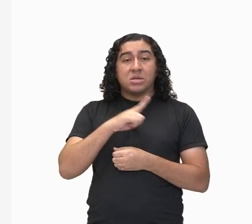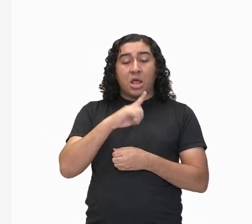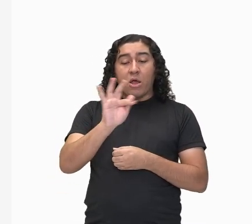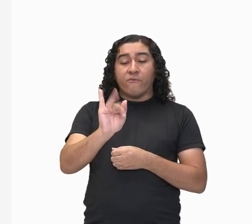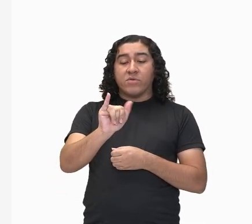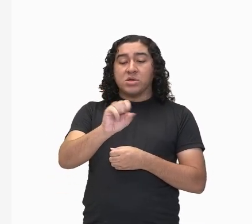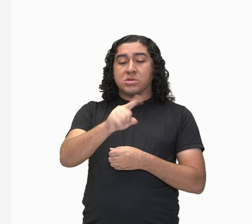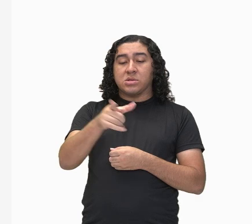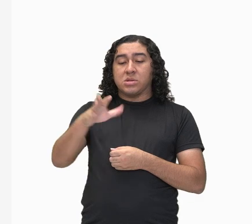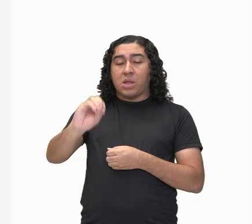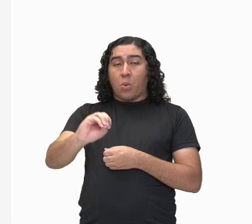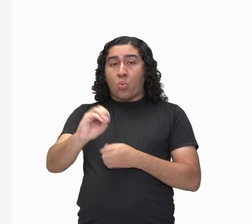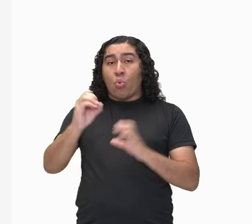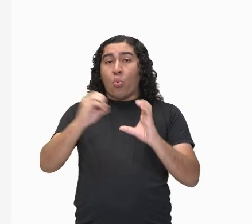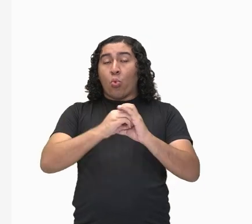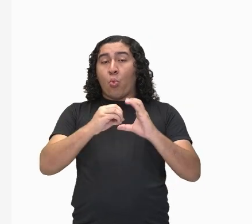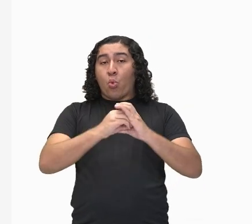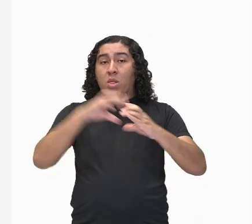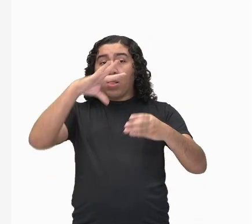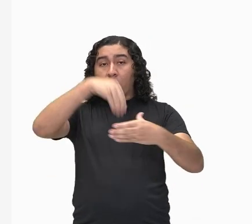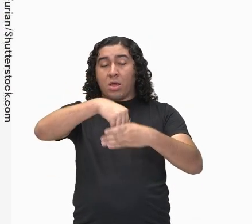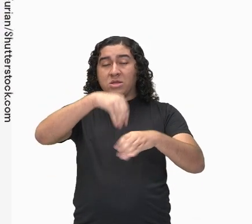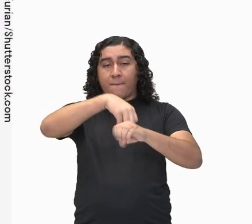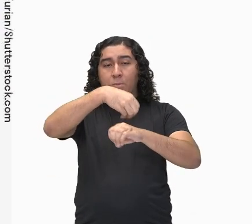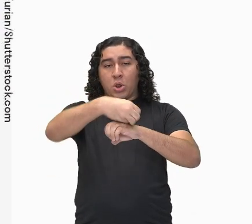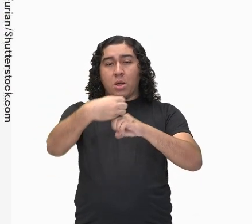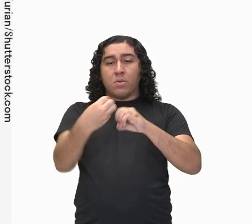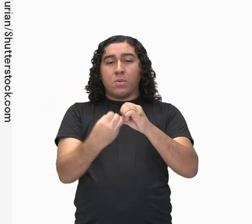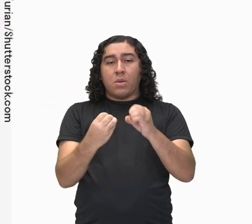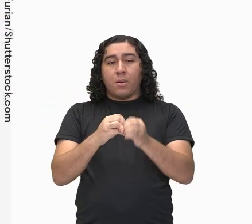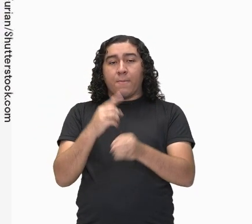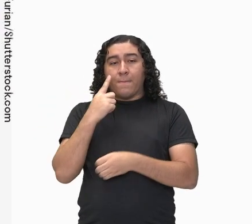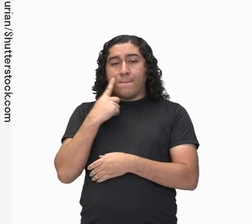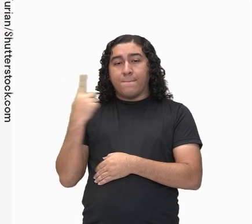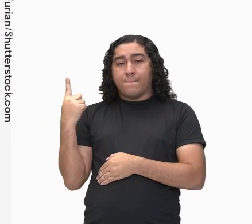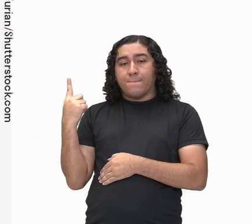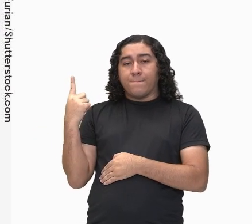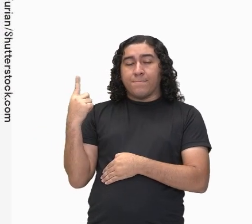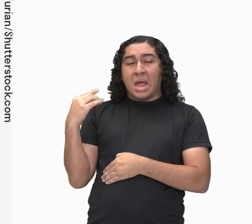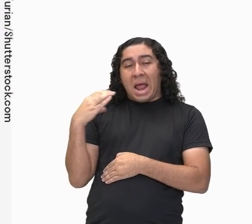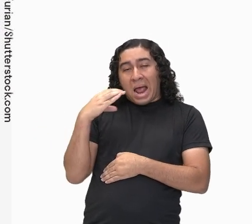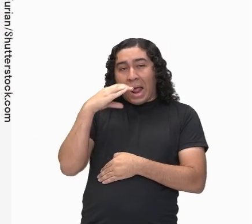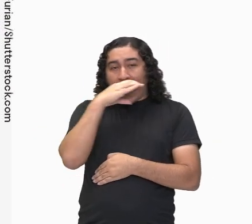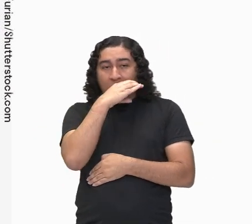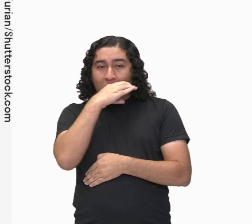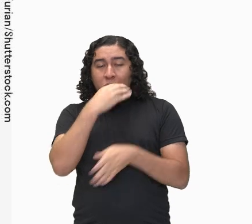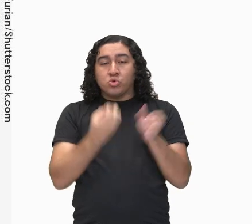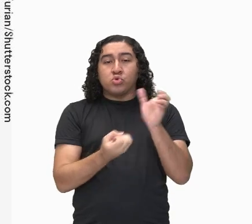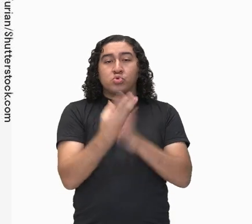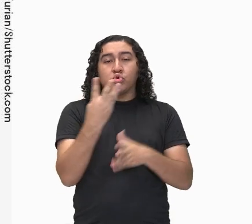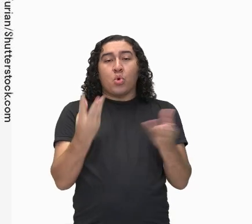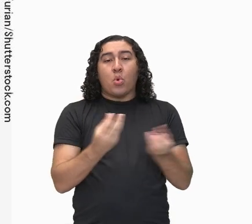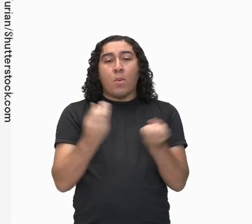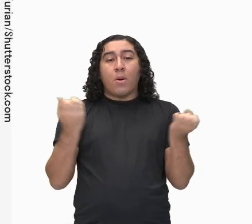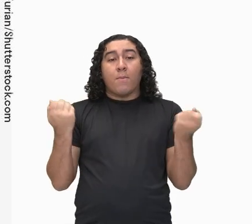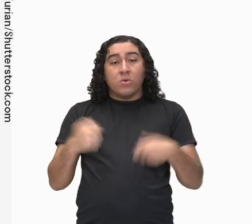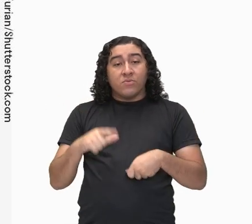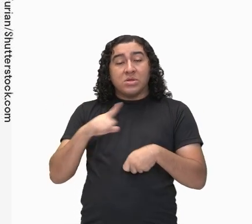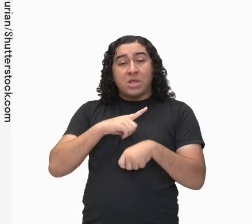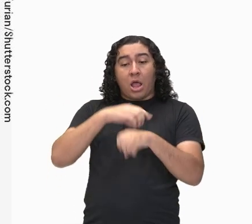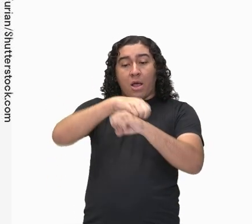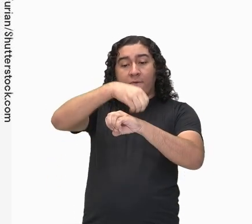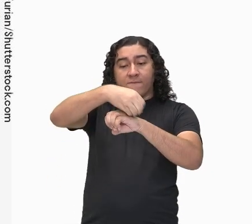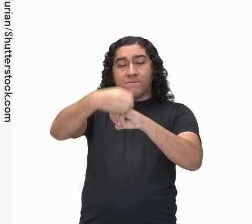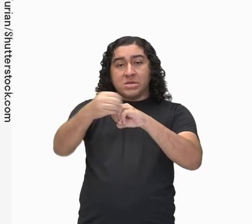do núcleo. Olha aí na nossa próxima imagem. Esse calor ele é produzido pelo processo de